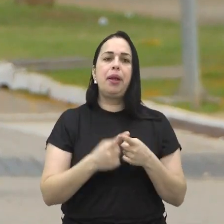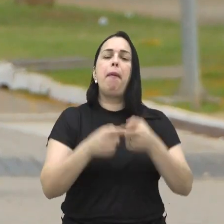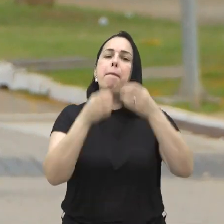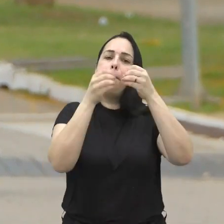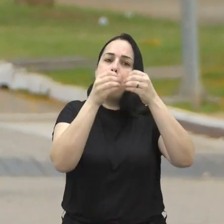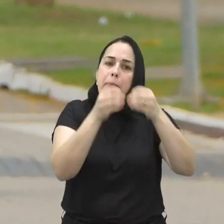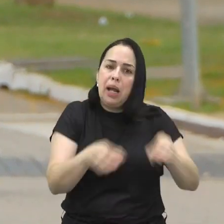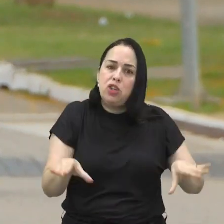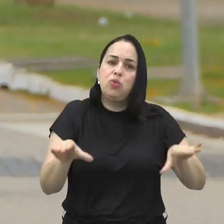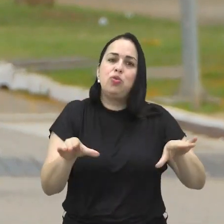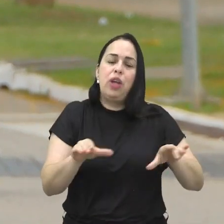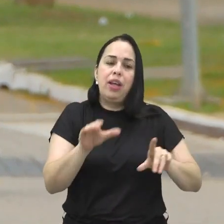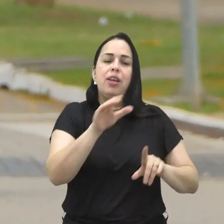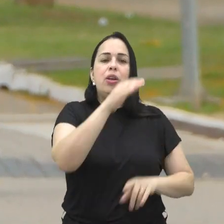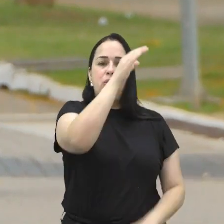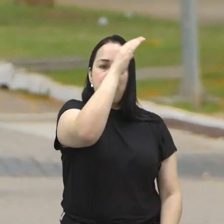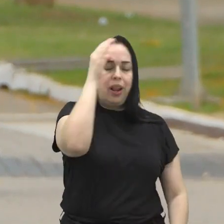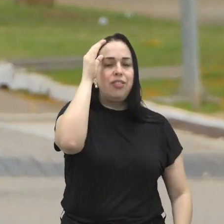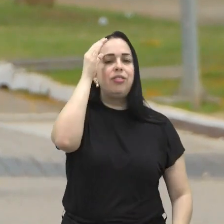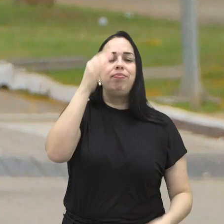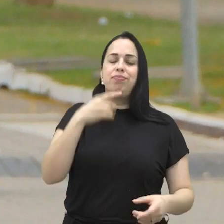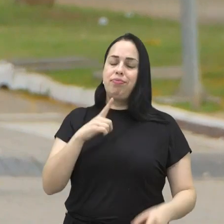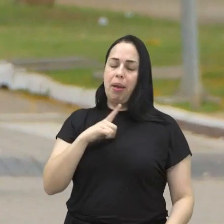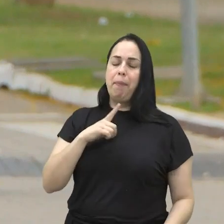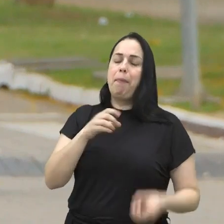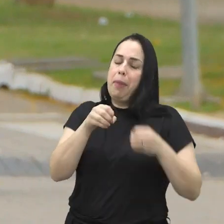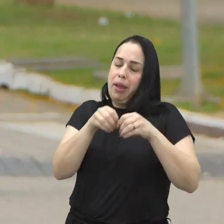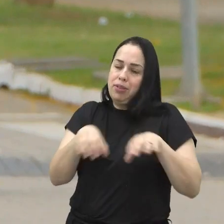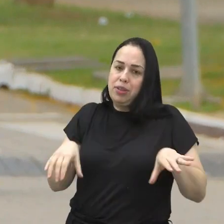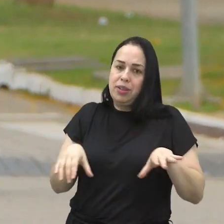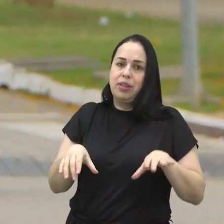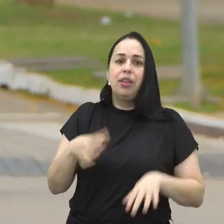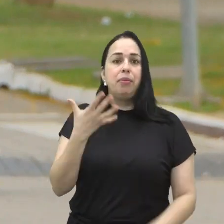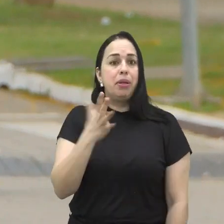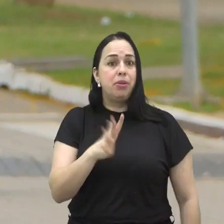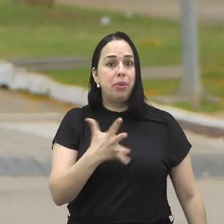a prejuízos sofridos pelos consumidores. São mais de